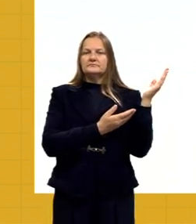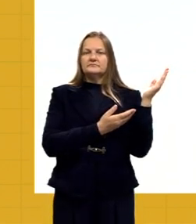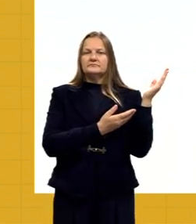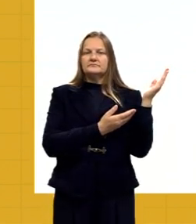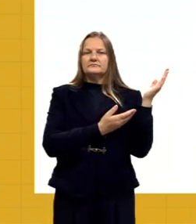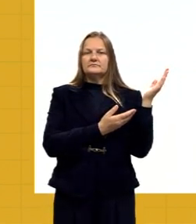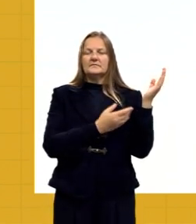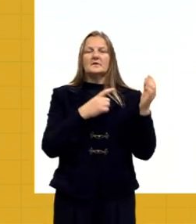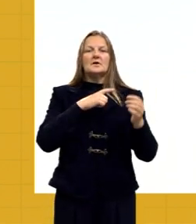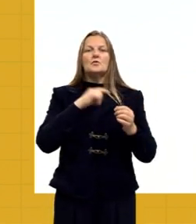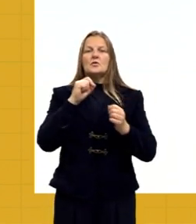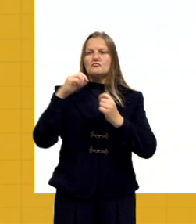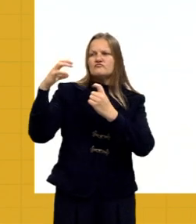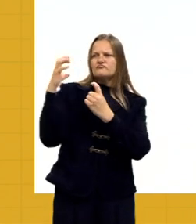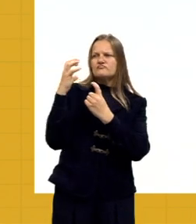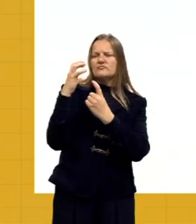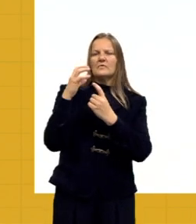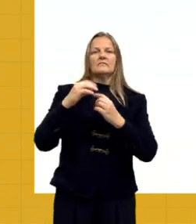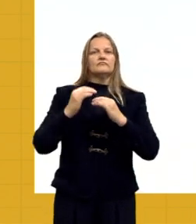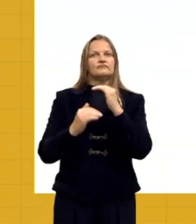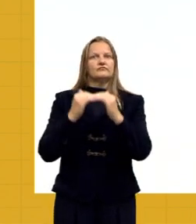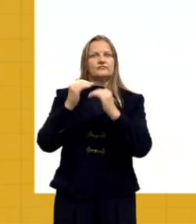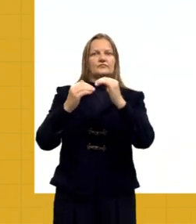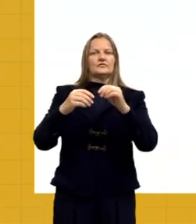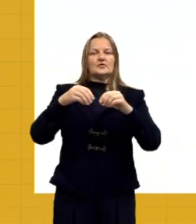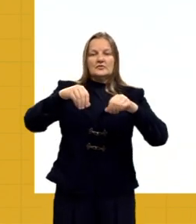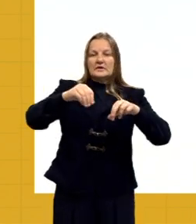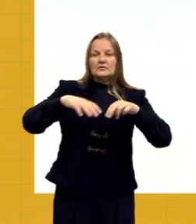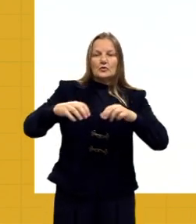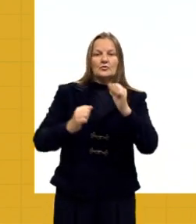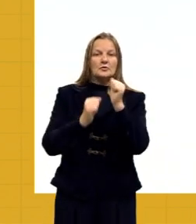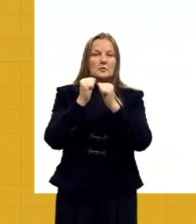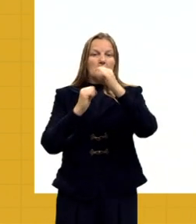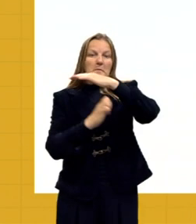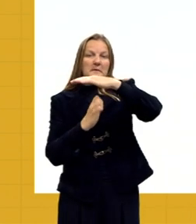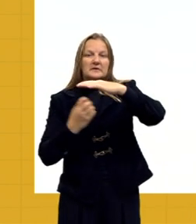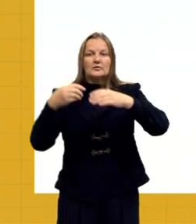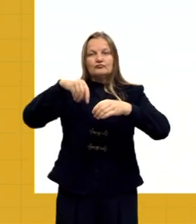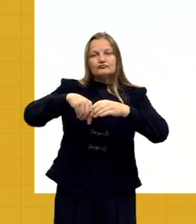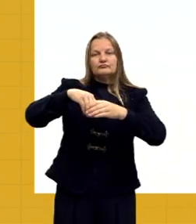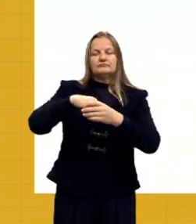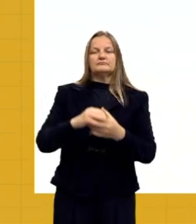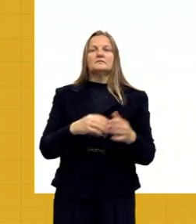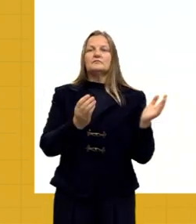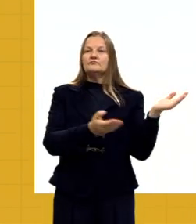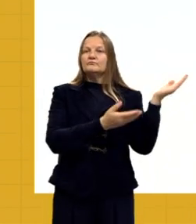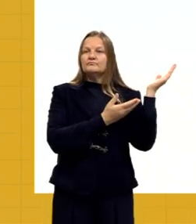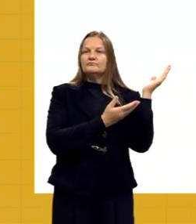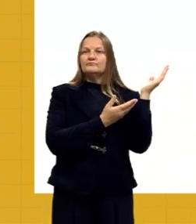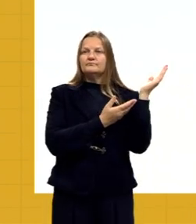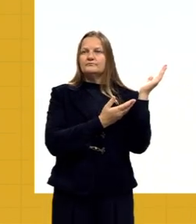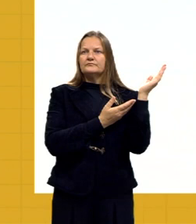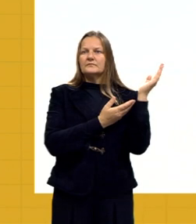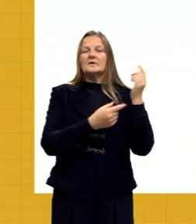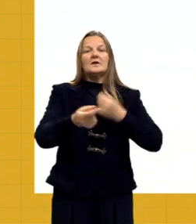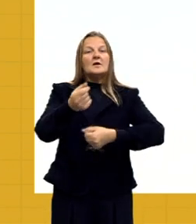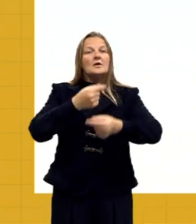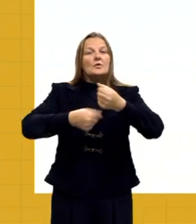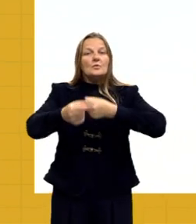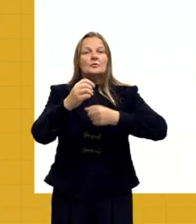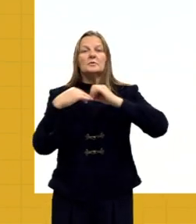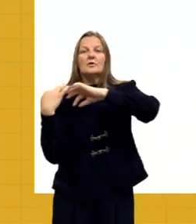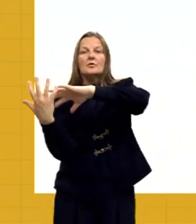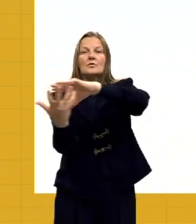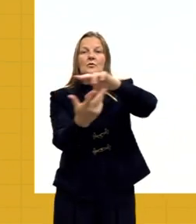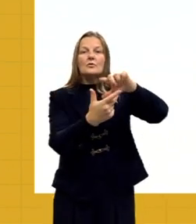justamente para manter as empresas no seu território vamos passar aqui então mais um slide Zinho e aí entramos nessa questão